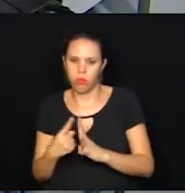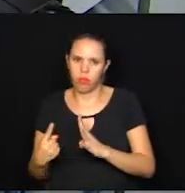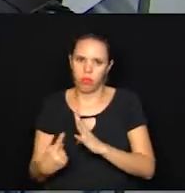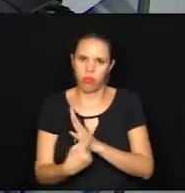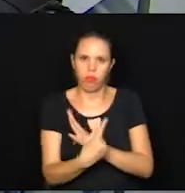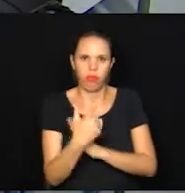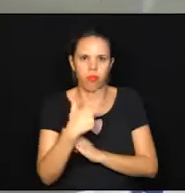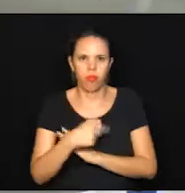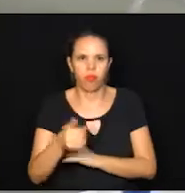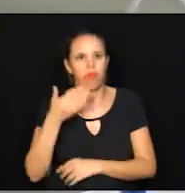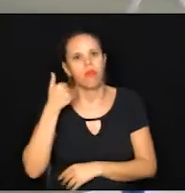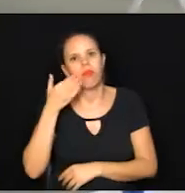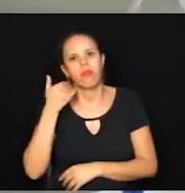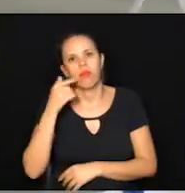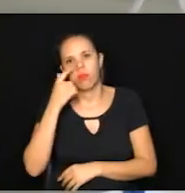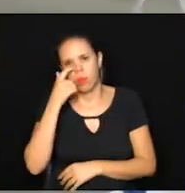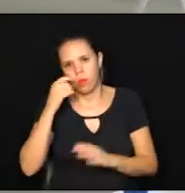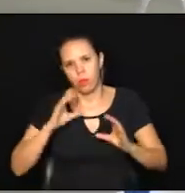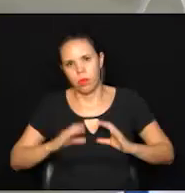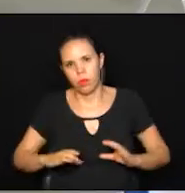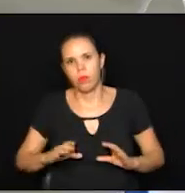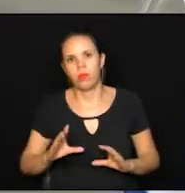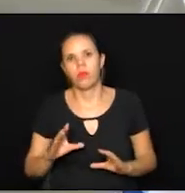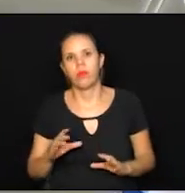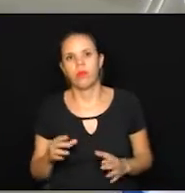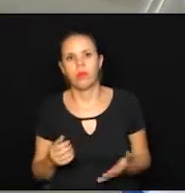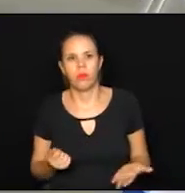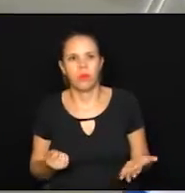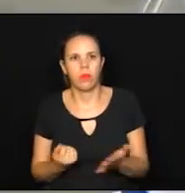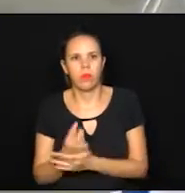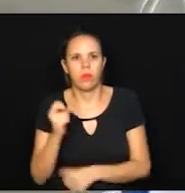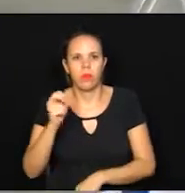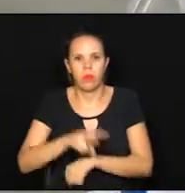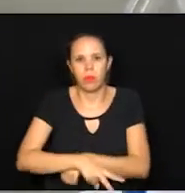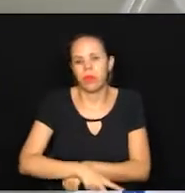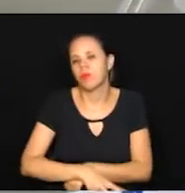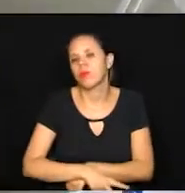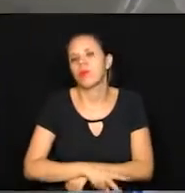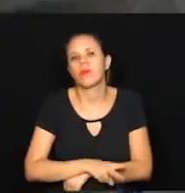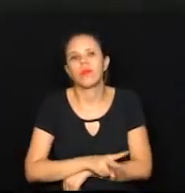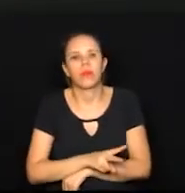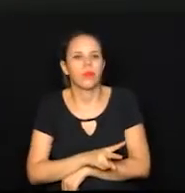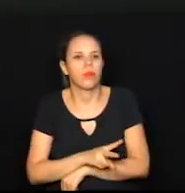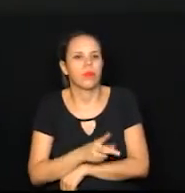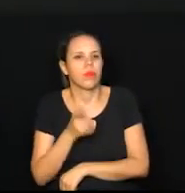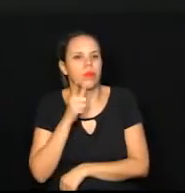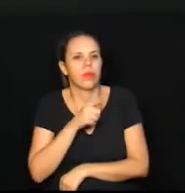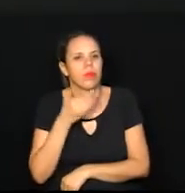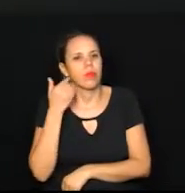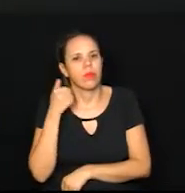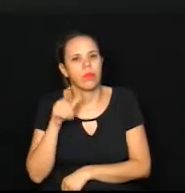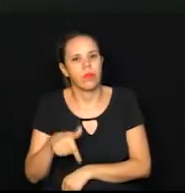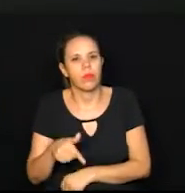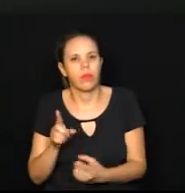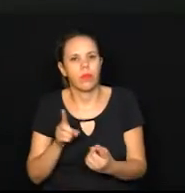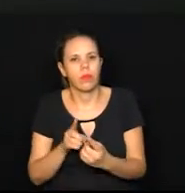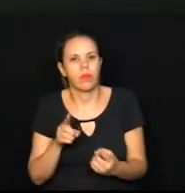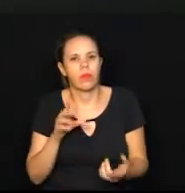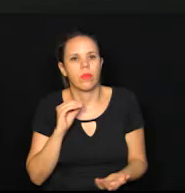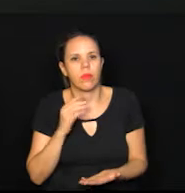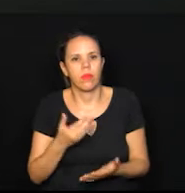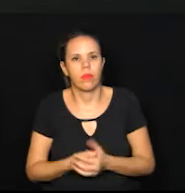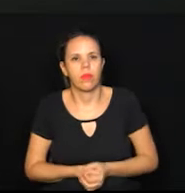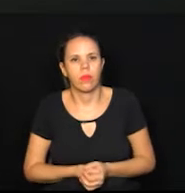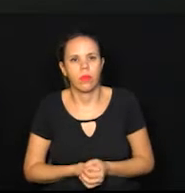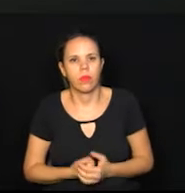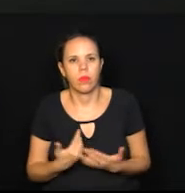que pode ter uma conduta ilegal de comprar uma vaga na fila ou de ter um favorecimento desse servidor.